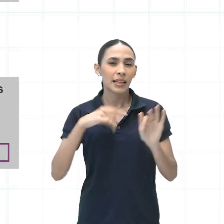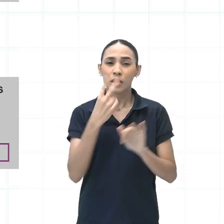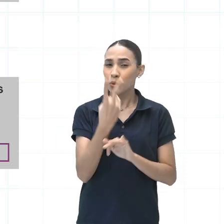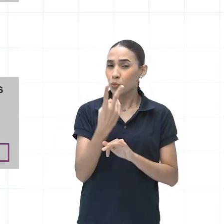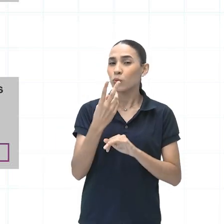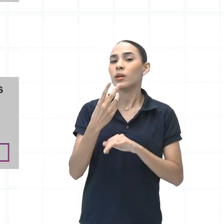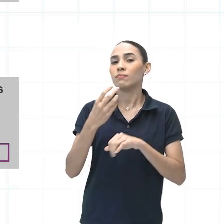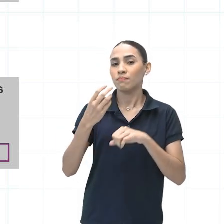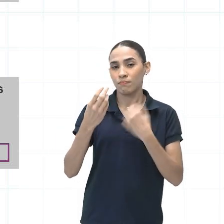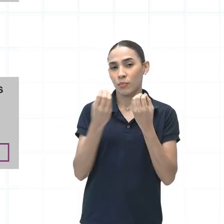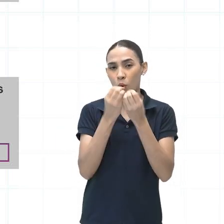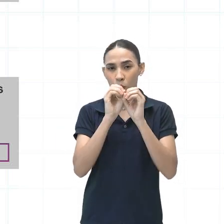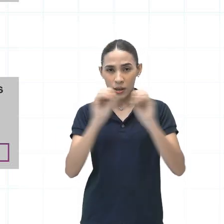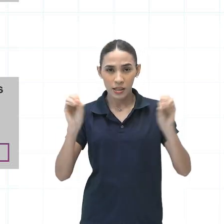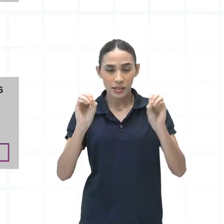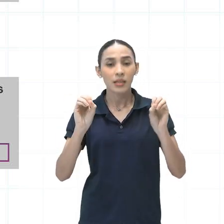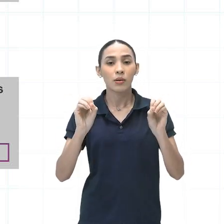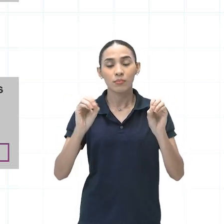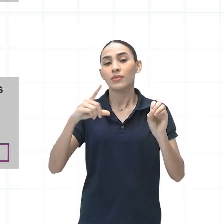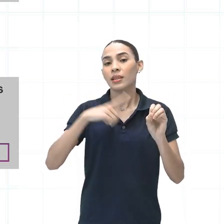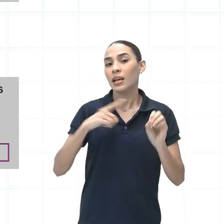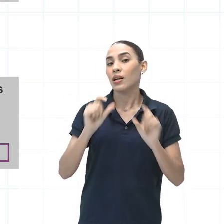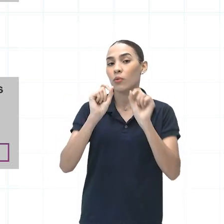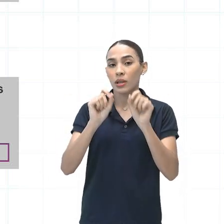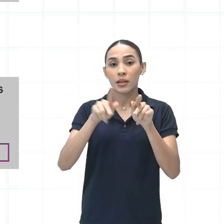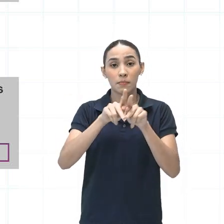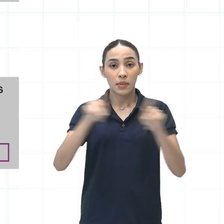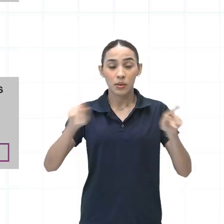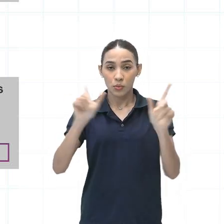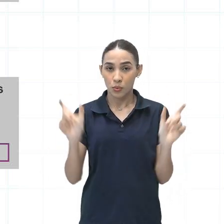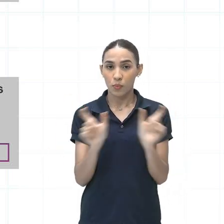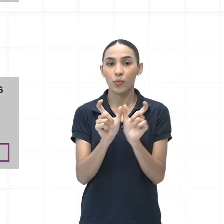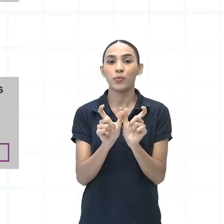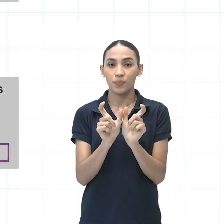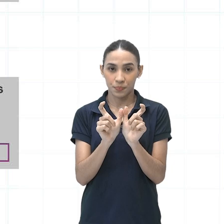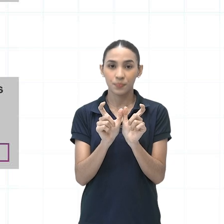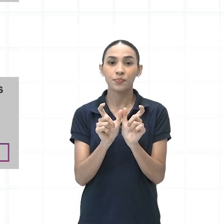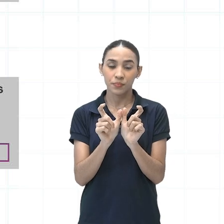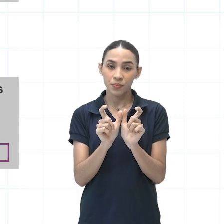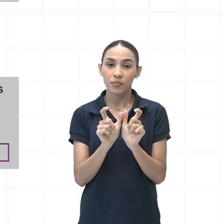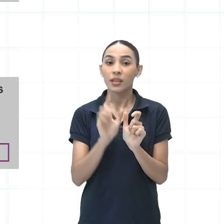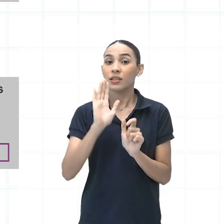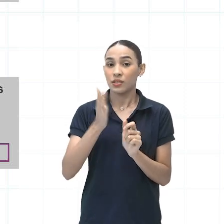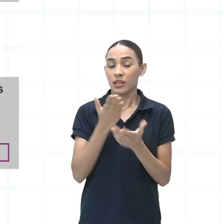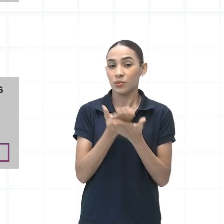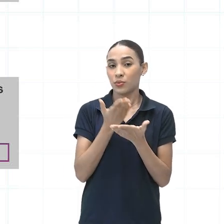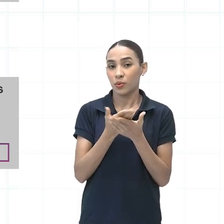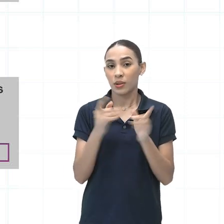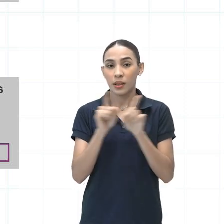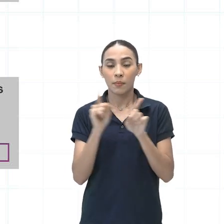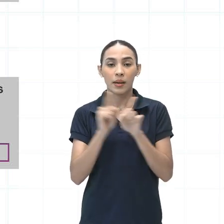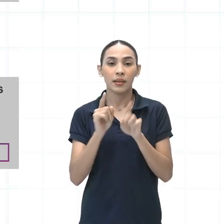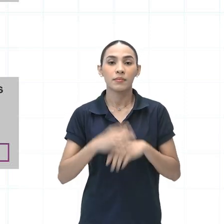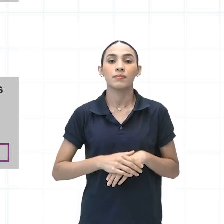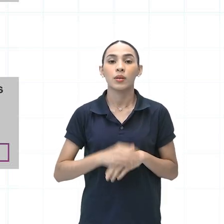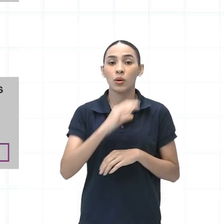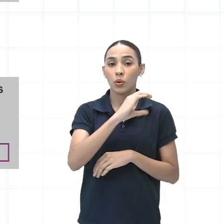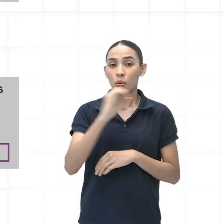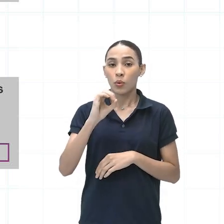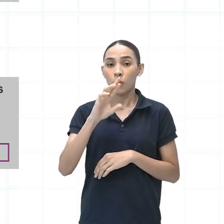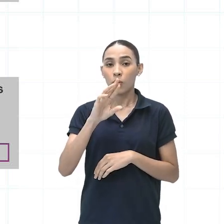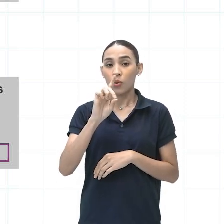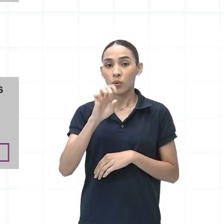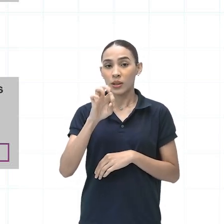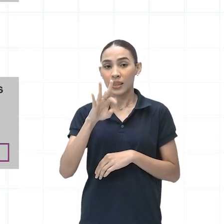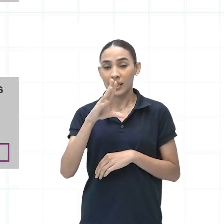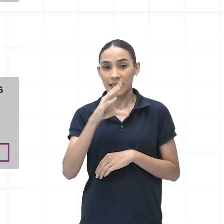2 orações para que nós chamemos aí de período composto, não é? A gente já estudou que coordenação é